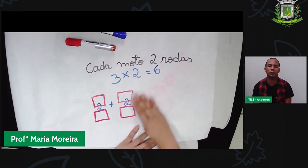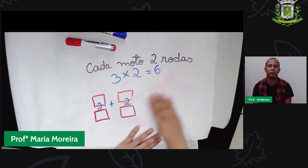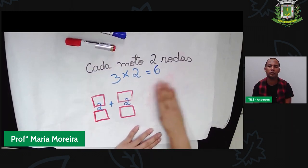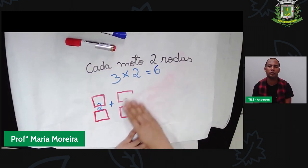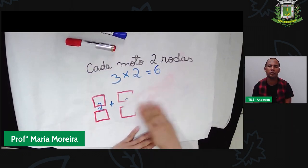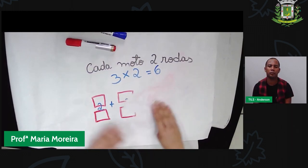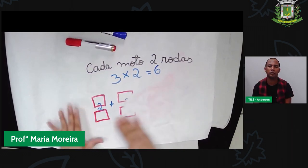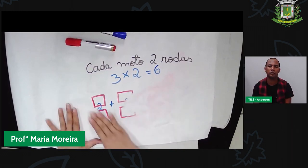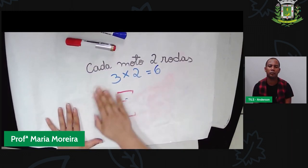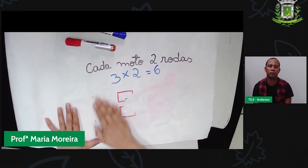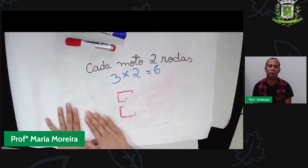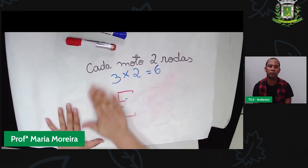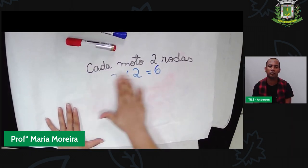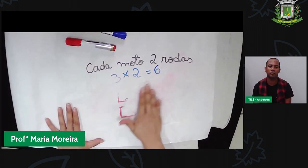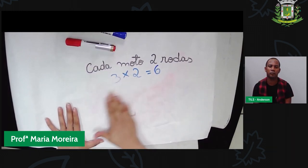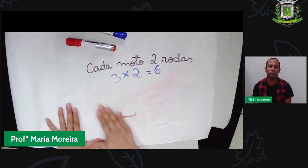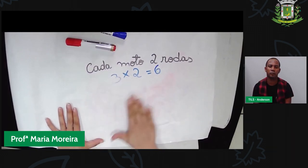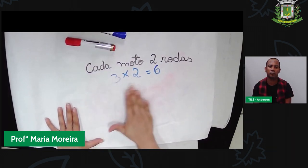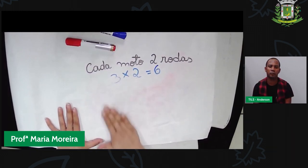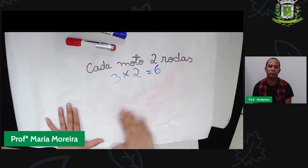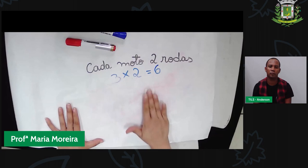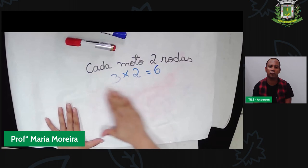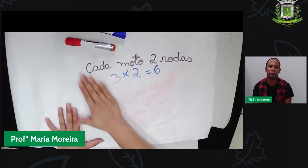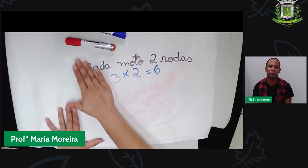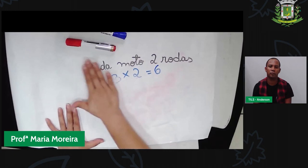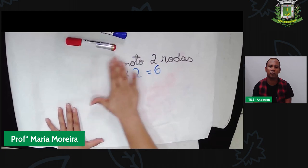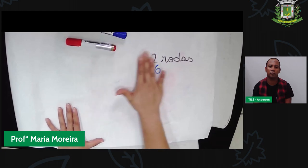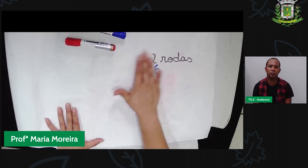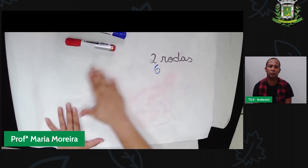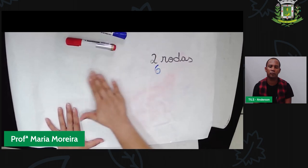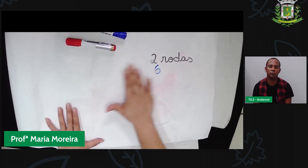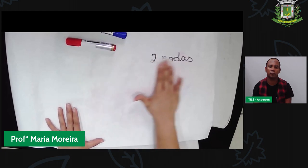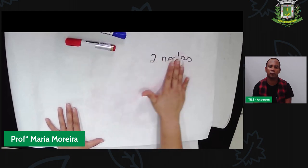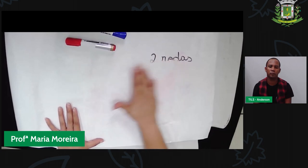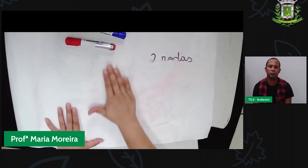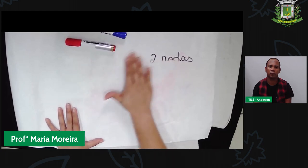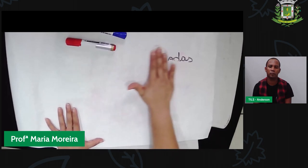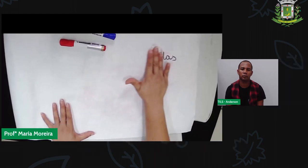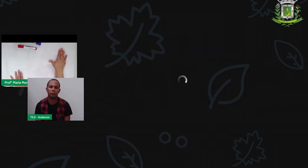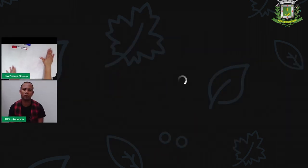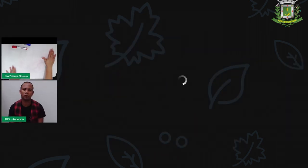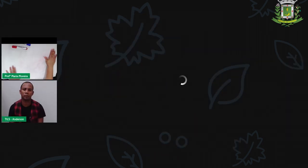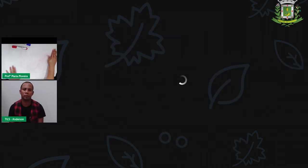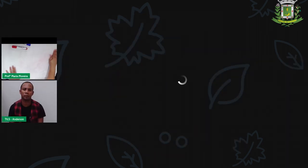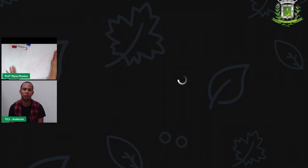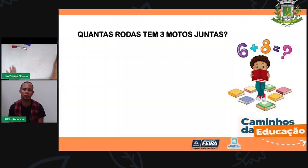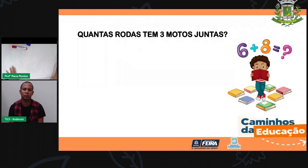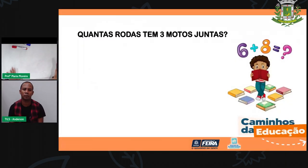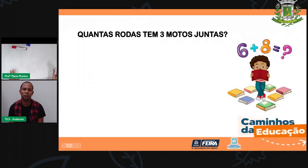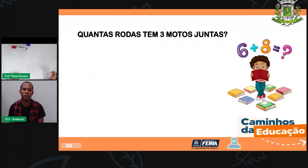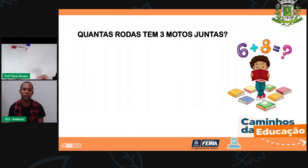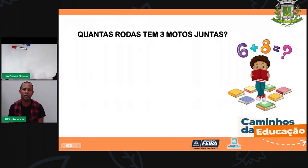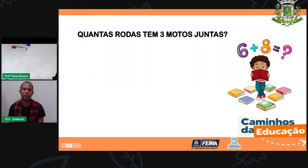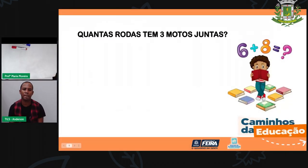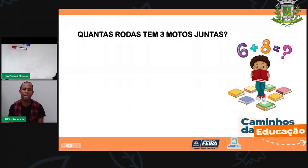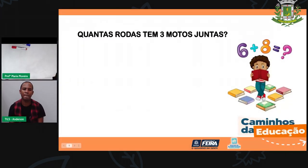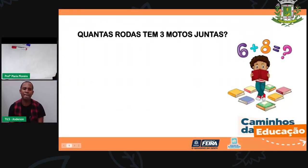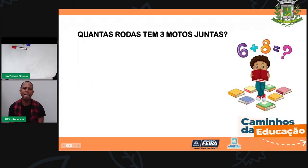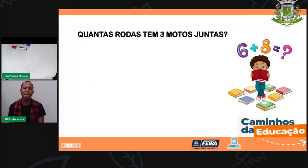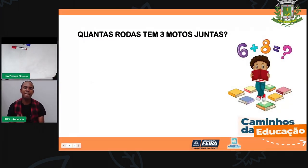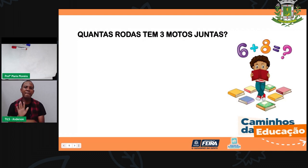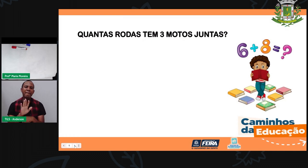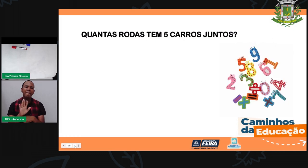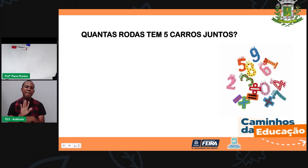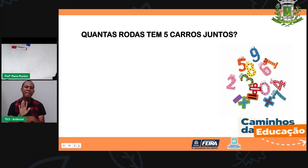Vamos apagar aqui agora e vamos ao nosso próximo slide. O quadro da NASA tá sendo bem utilizado, né, gente?